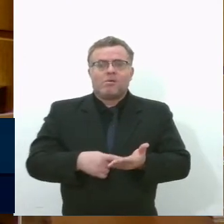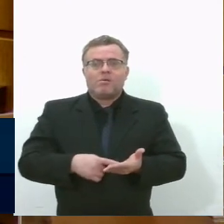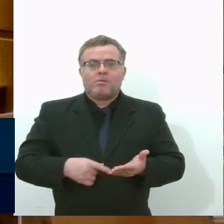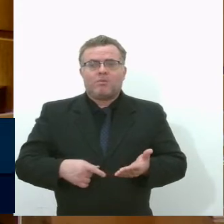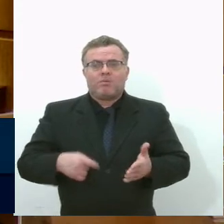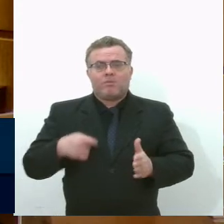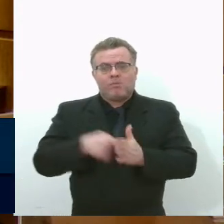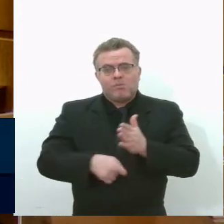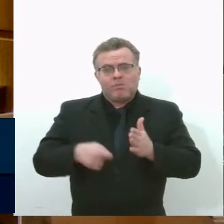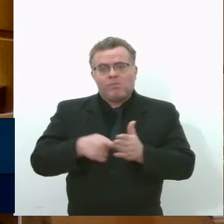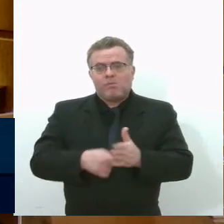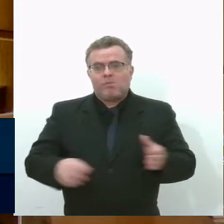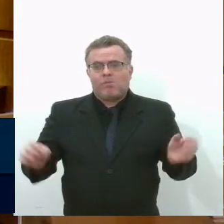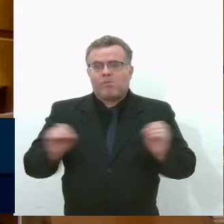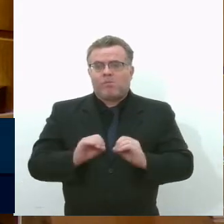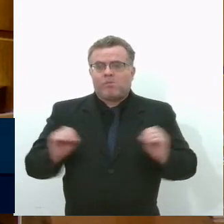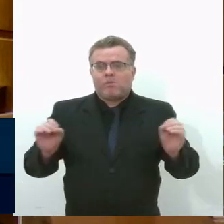nem